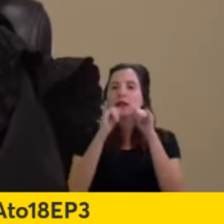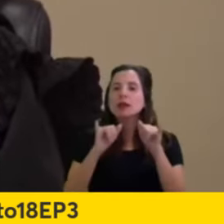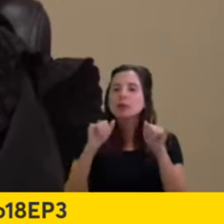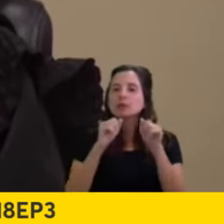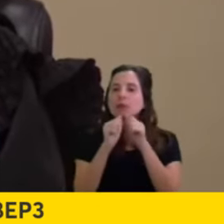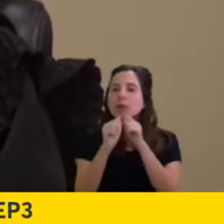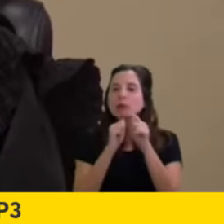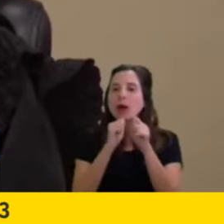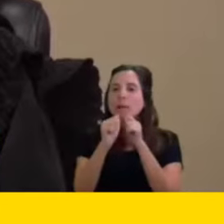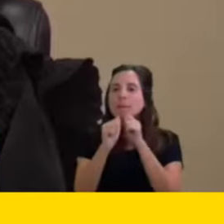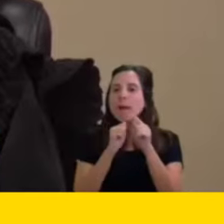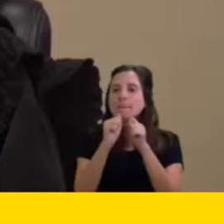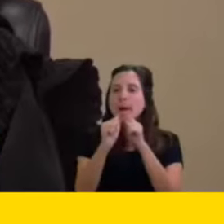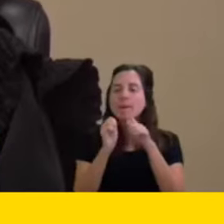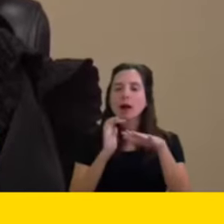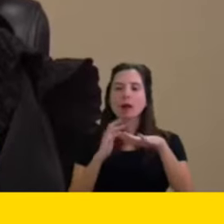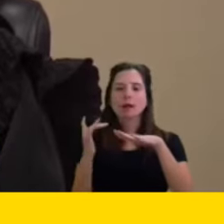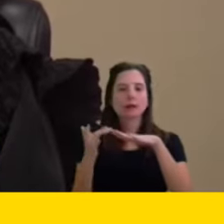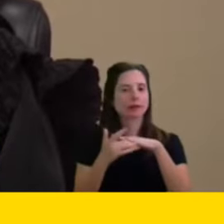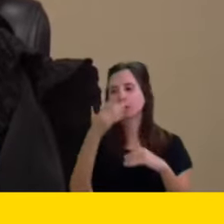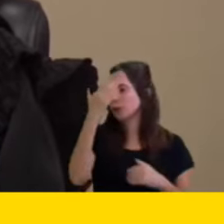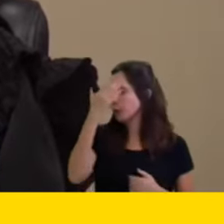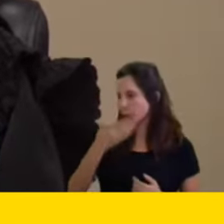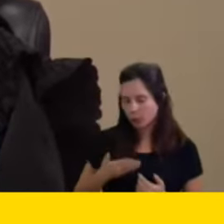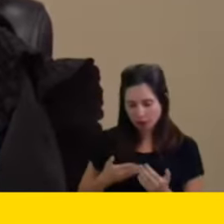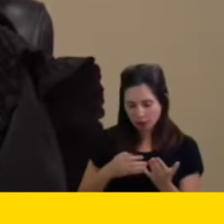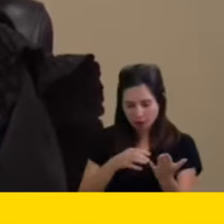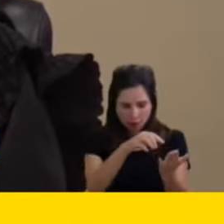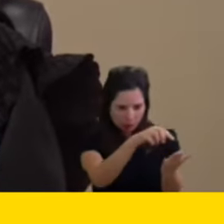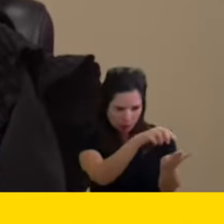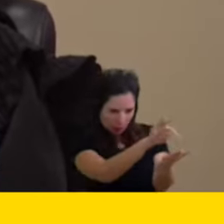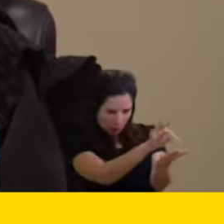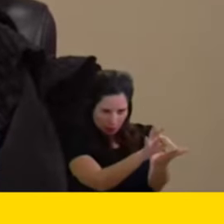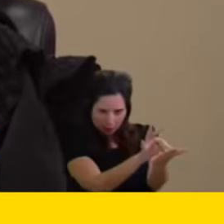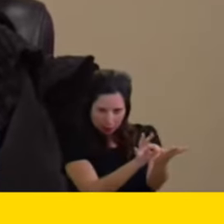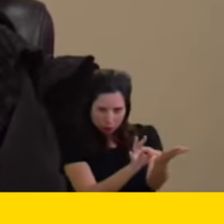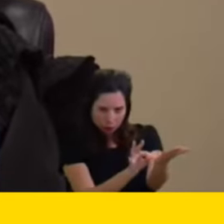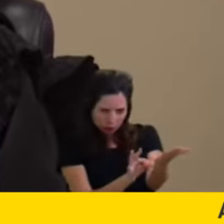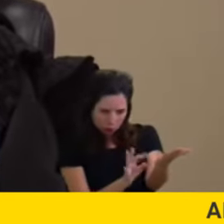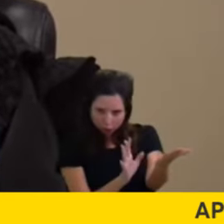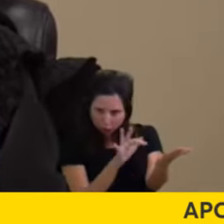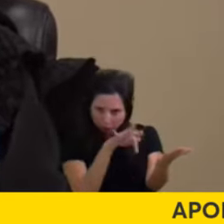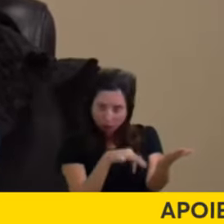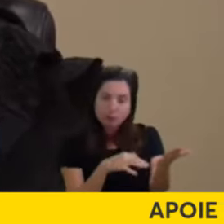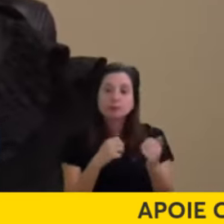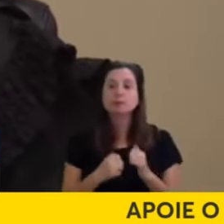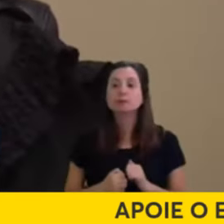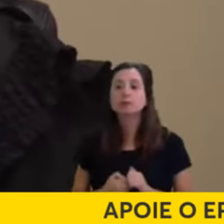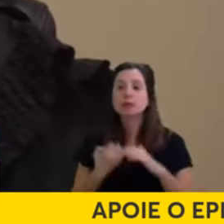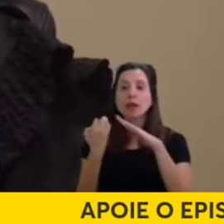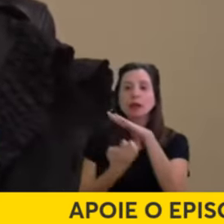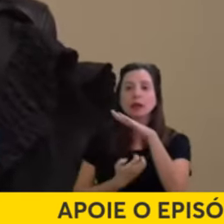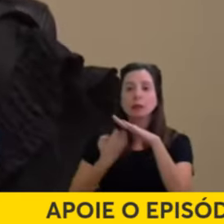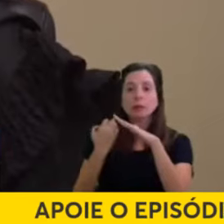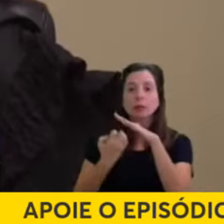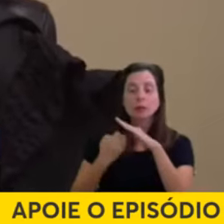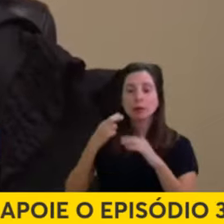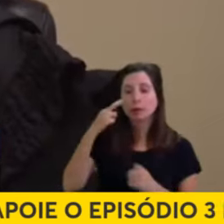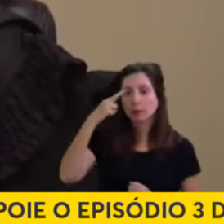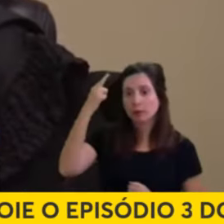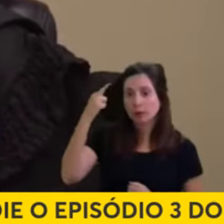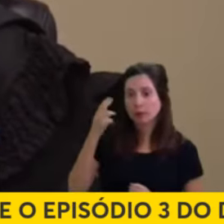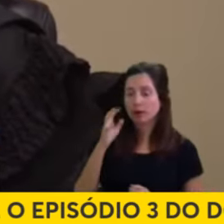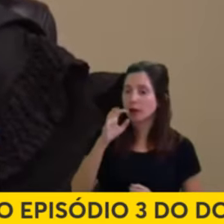passando em as conjecturas não ficou provado aqui no final do processo a contratação da empresa concomitante ao ingresso de moro podemos assim como o